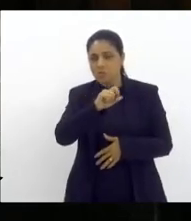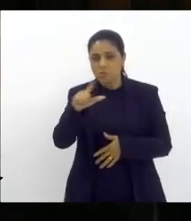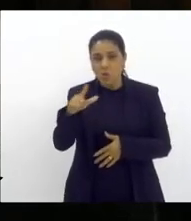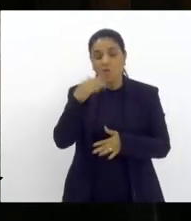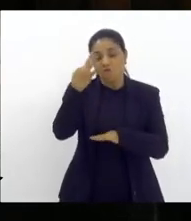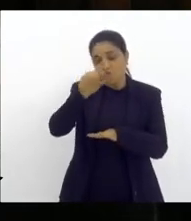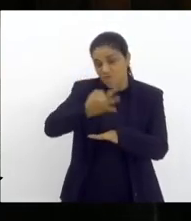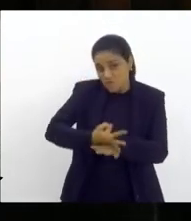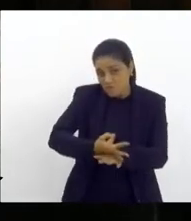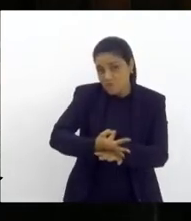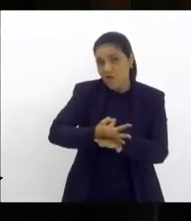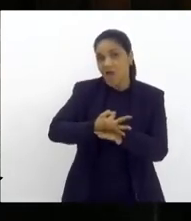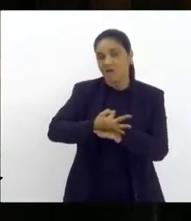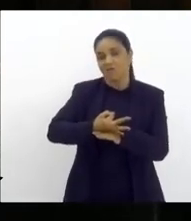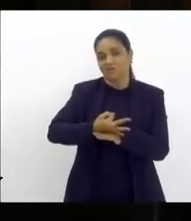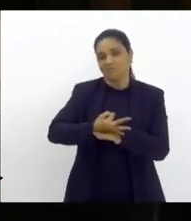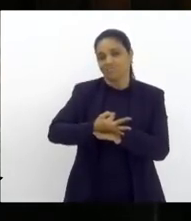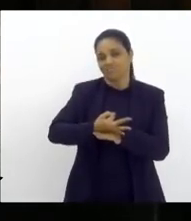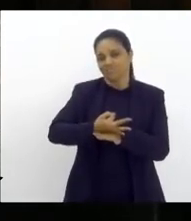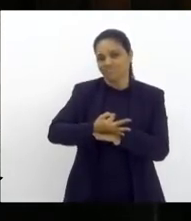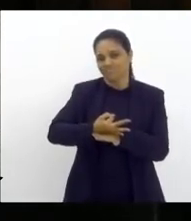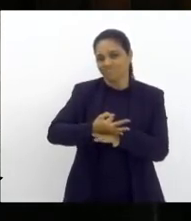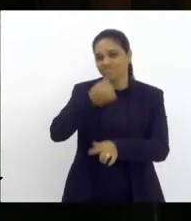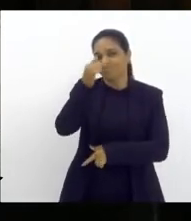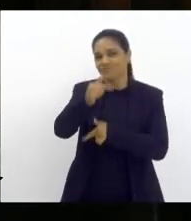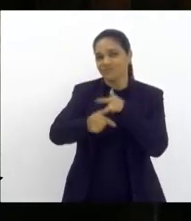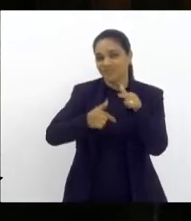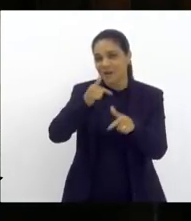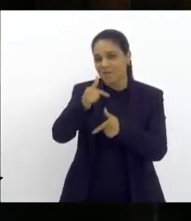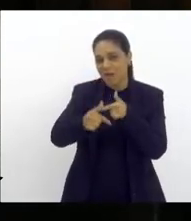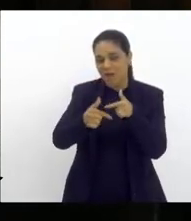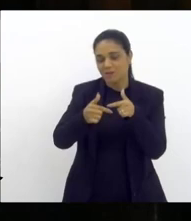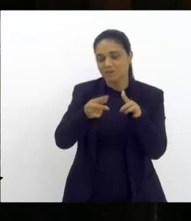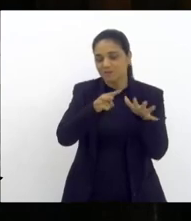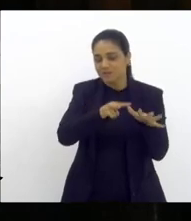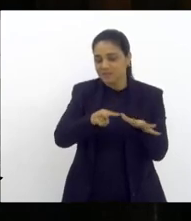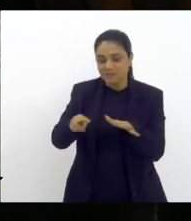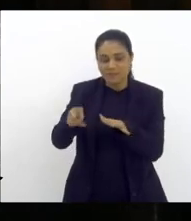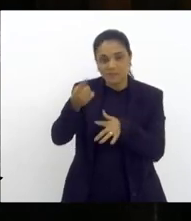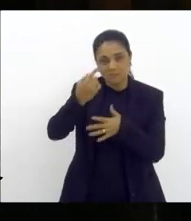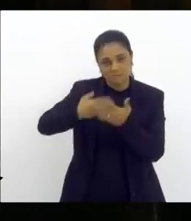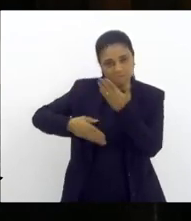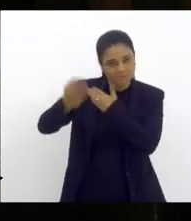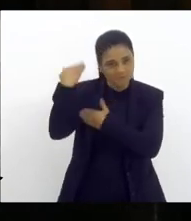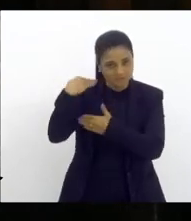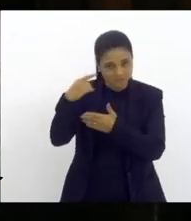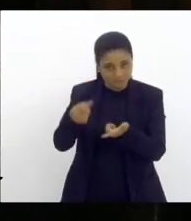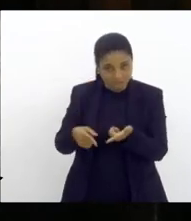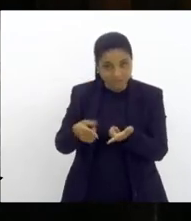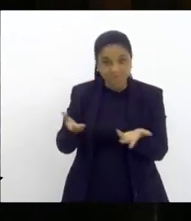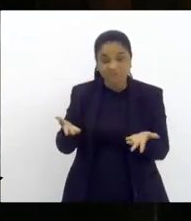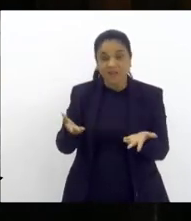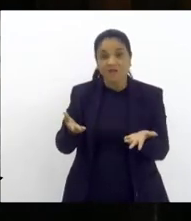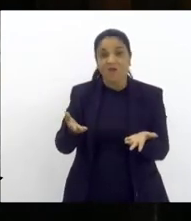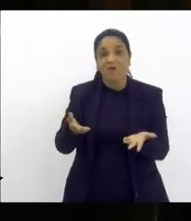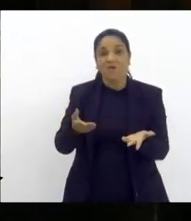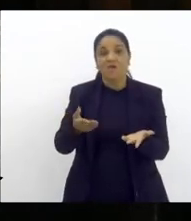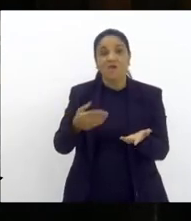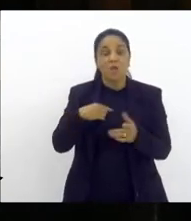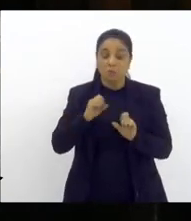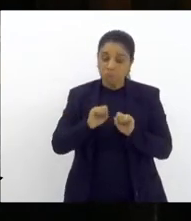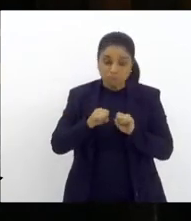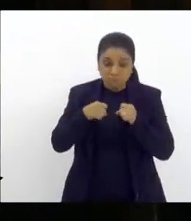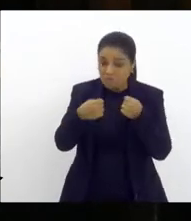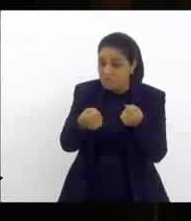faltaram mataram o trabalho na última semana eu não vejo nenhuma defesa